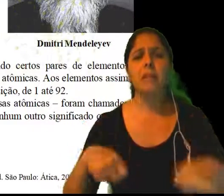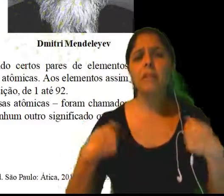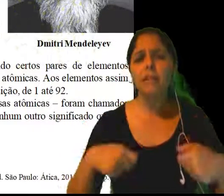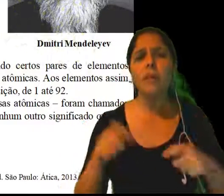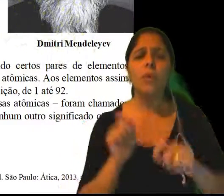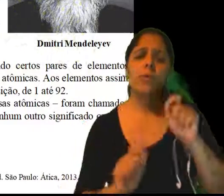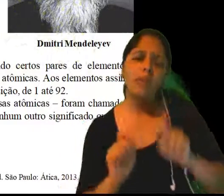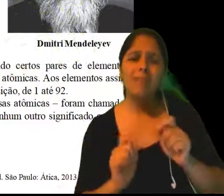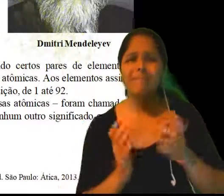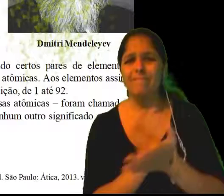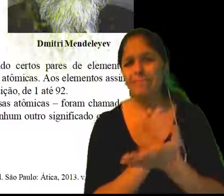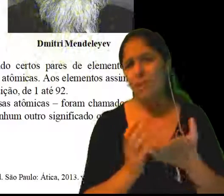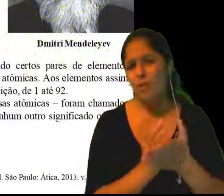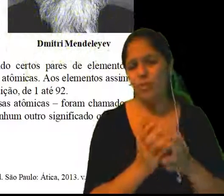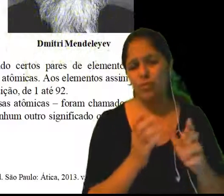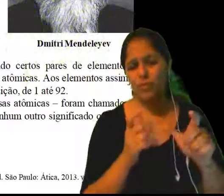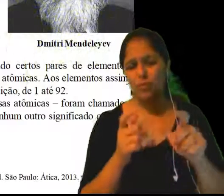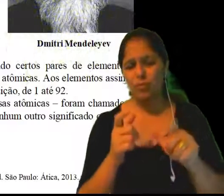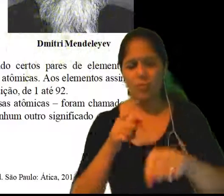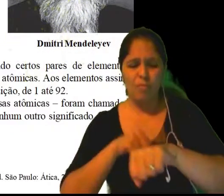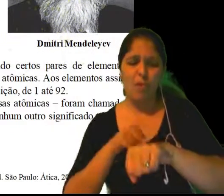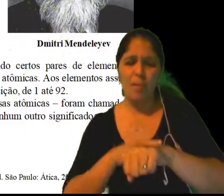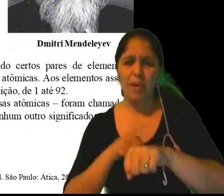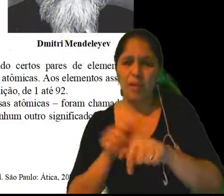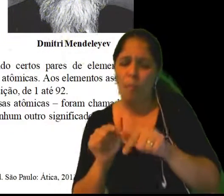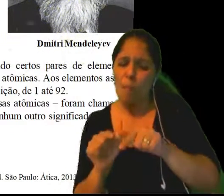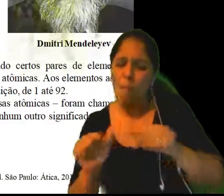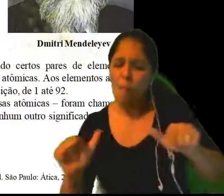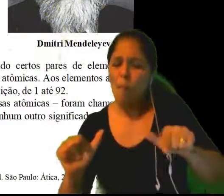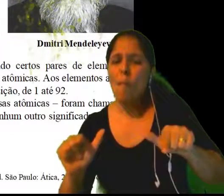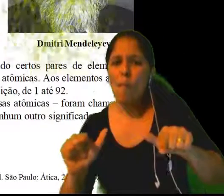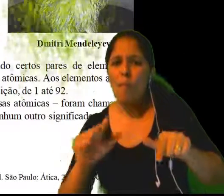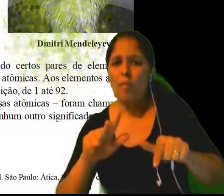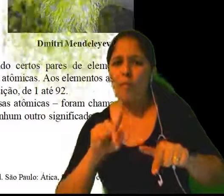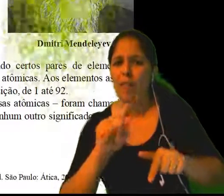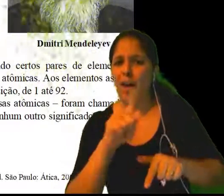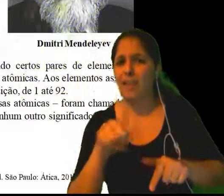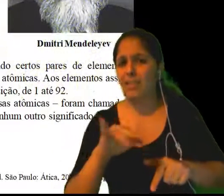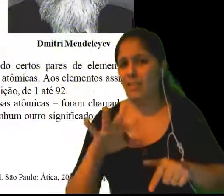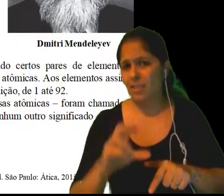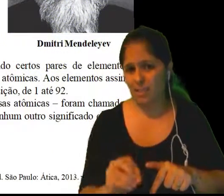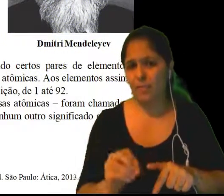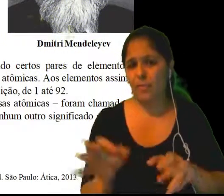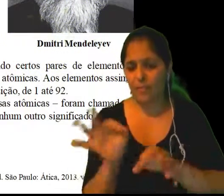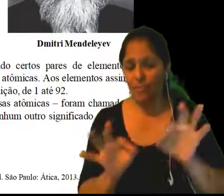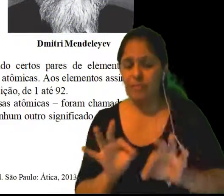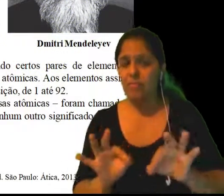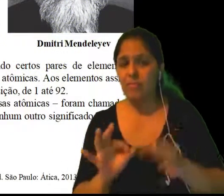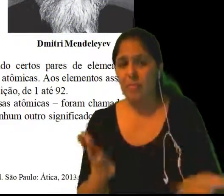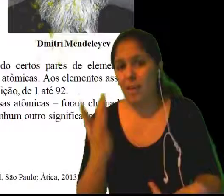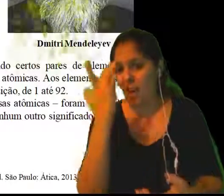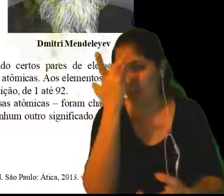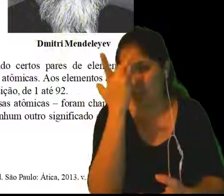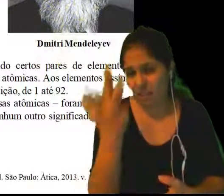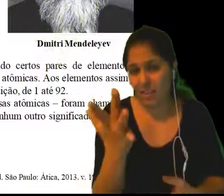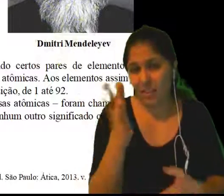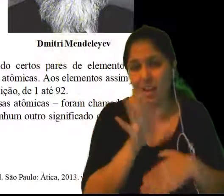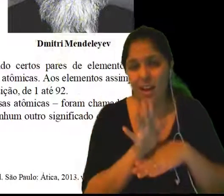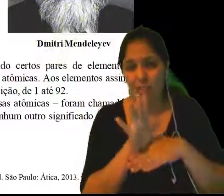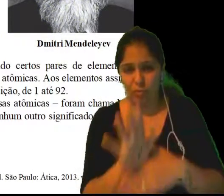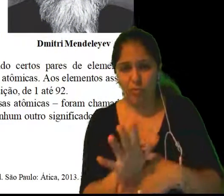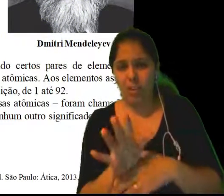que deixar alguns espaços vazios nessa tabela que ele estava montando. E para então facilitar